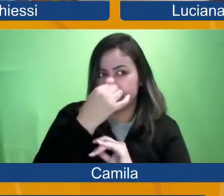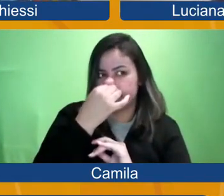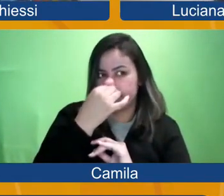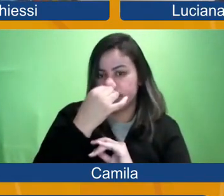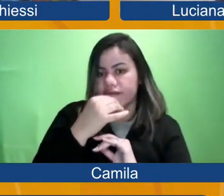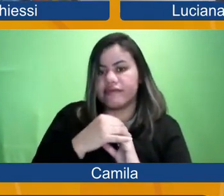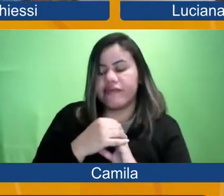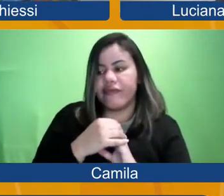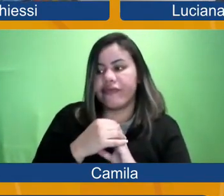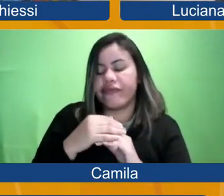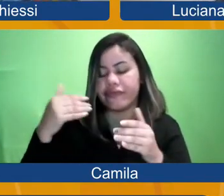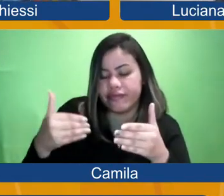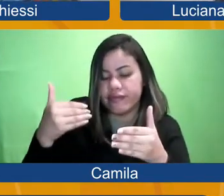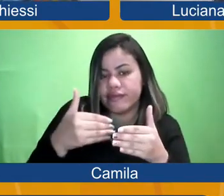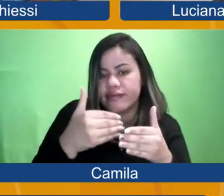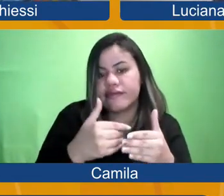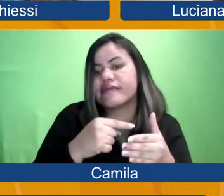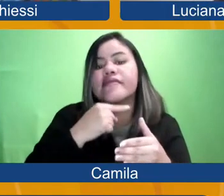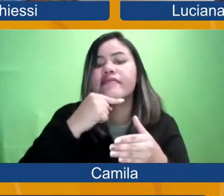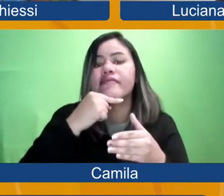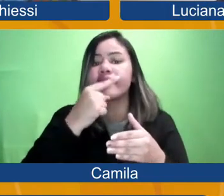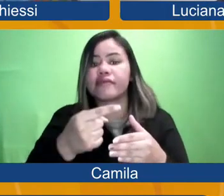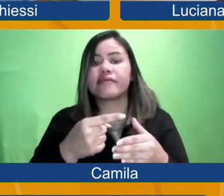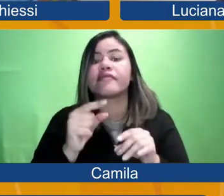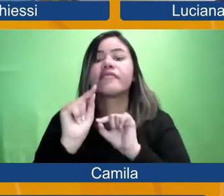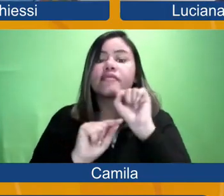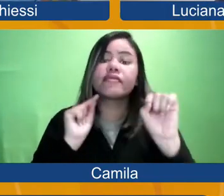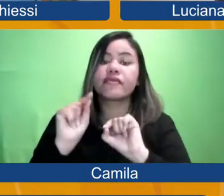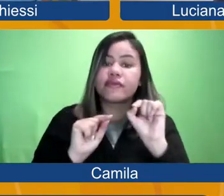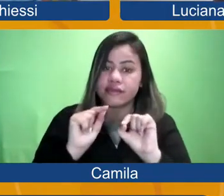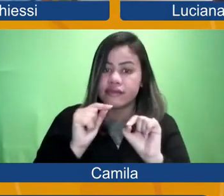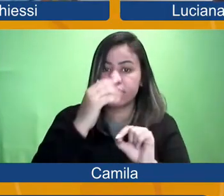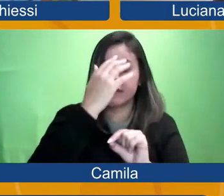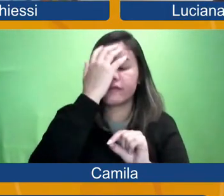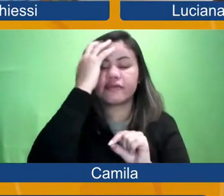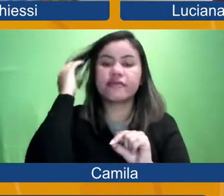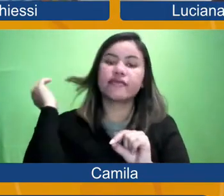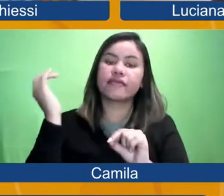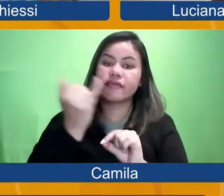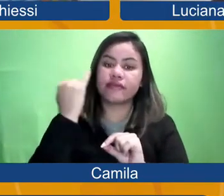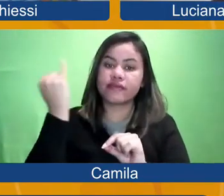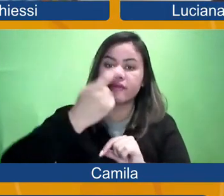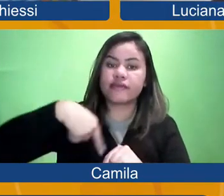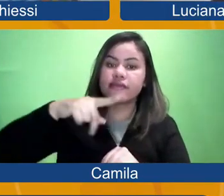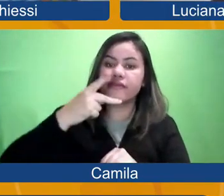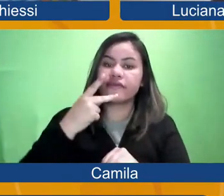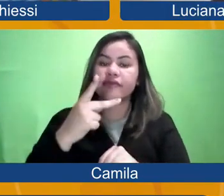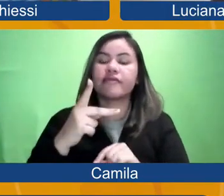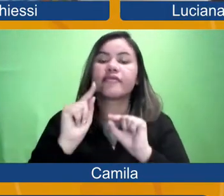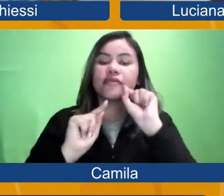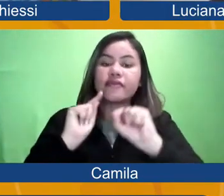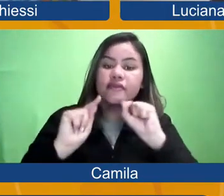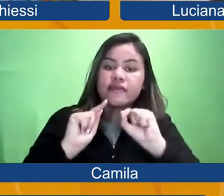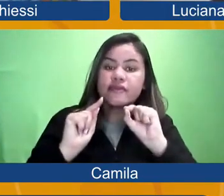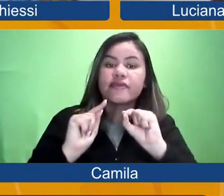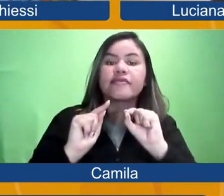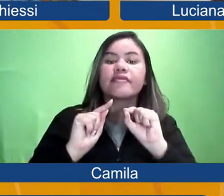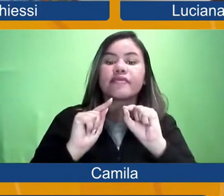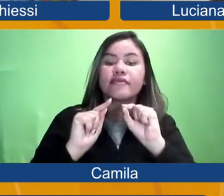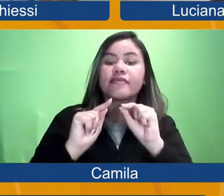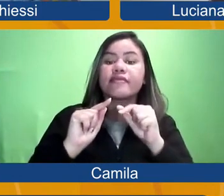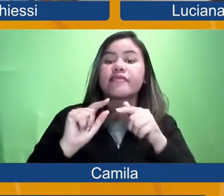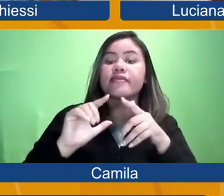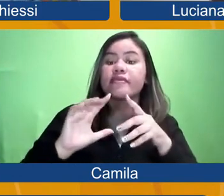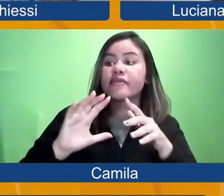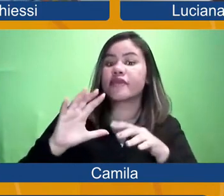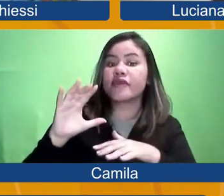Só queria complementar um pouquinho, né? É importante dizer que o aquecimento que já foi causado, nesse momento ele não